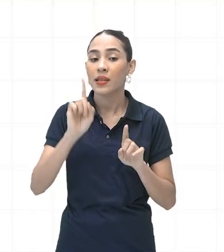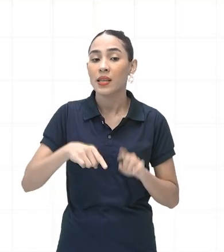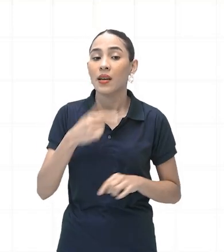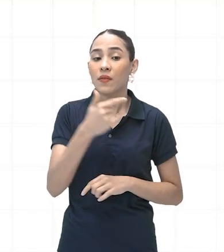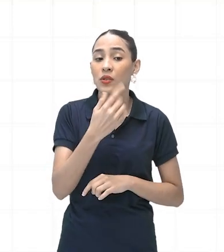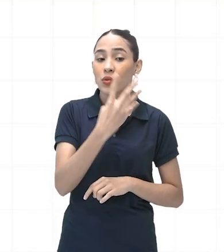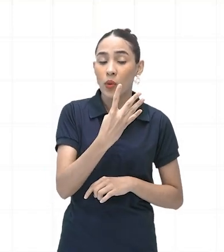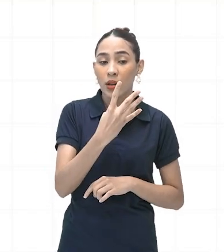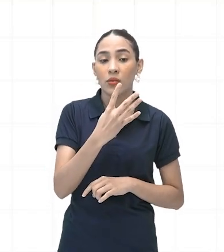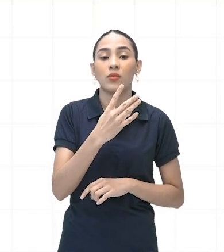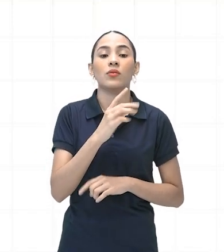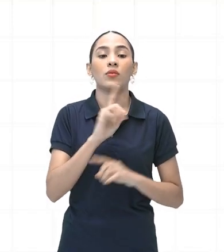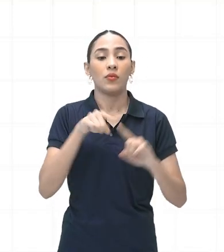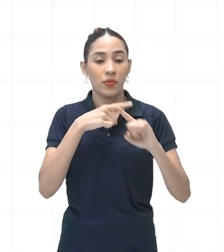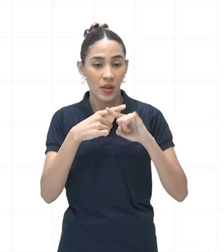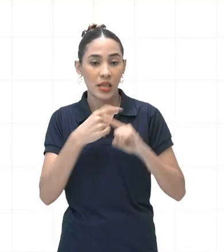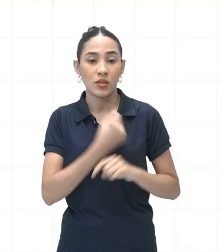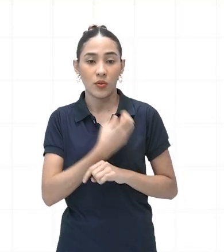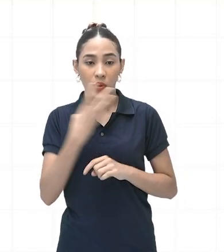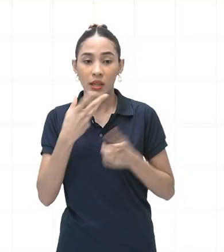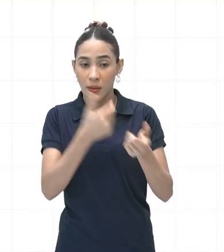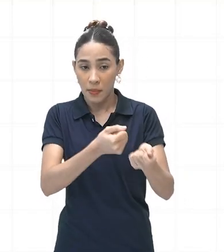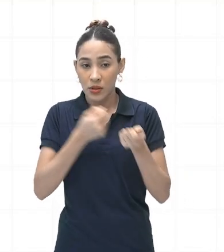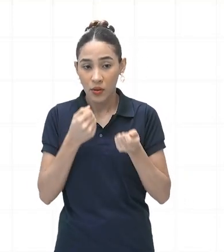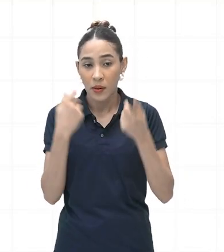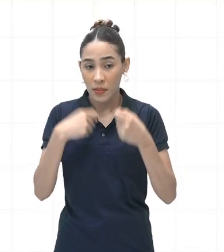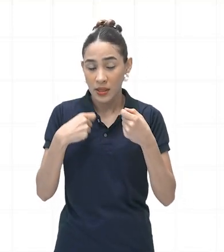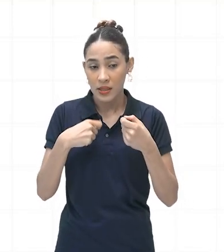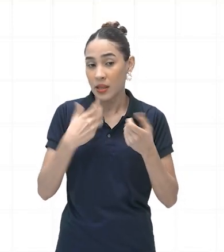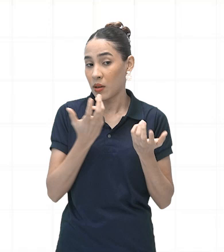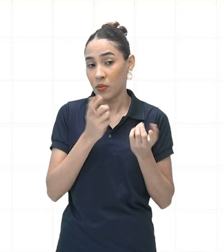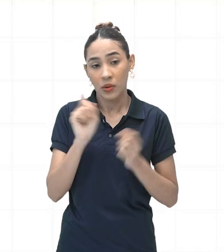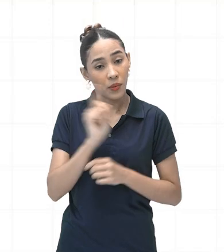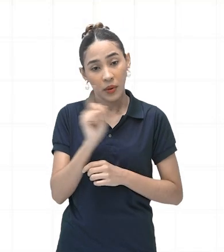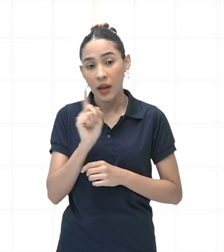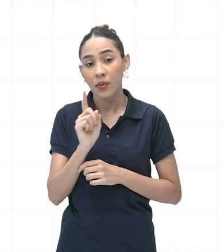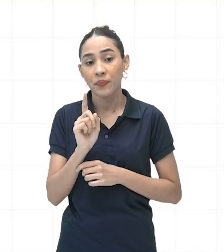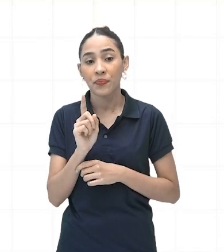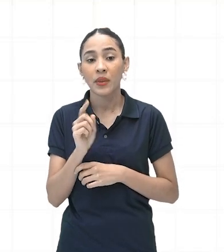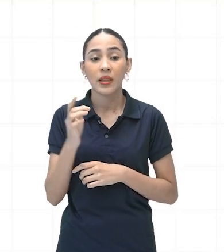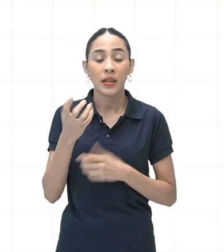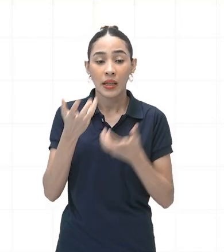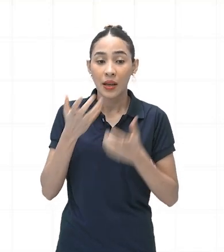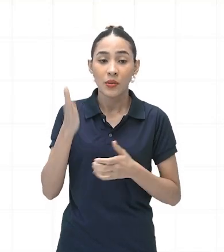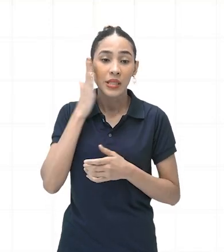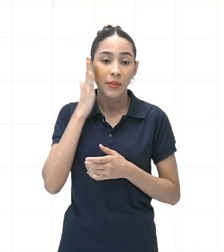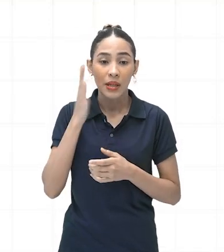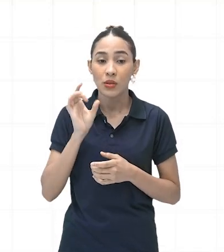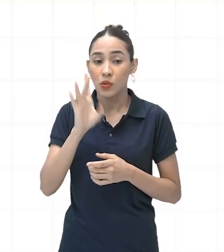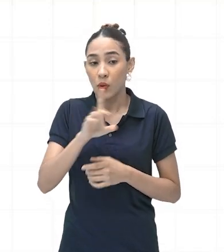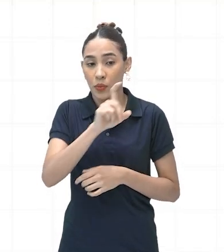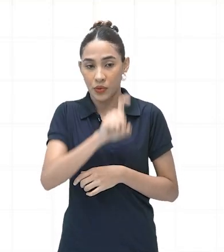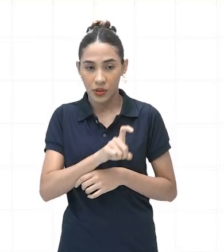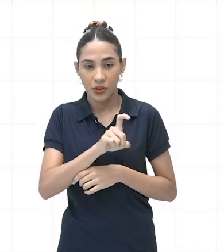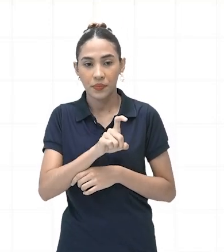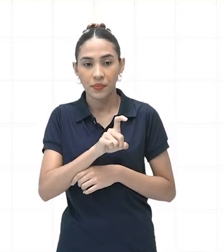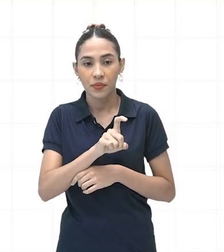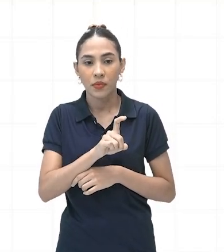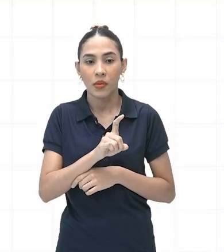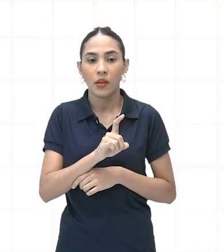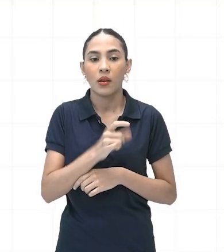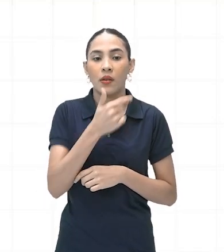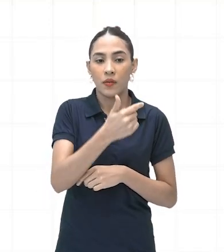24 vezes a quantidade de mandioca necessária. Eu não quero 24 vezes. Eu quero saber apenas um x. Então, eu pego